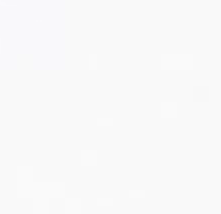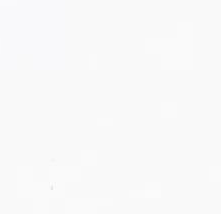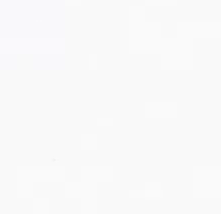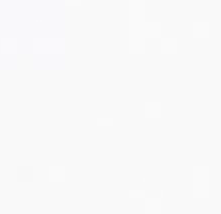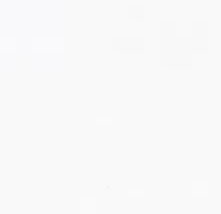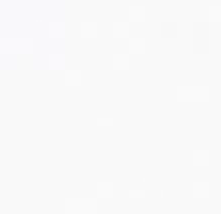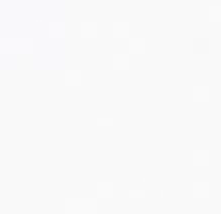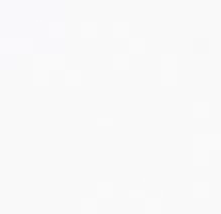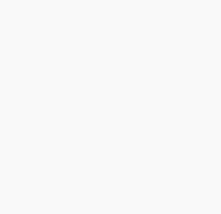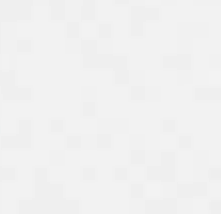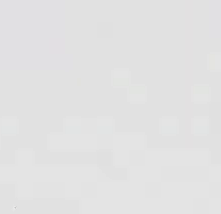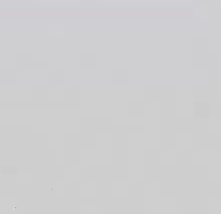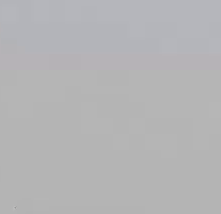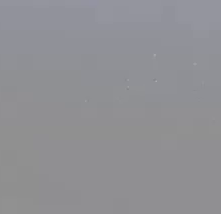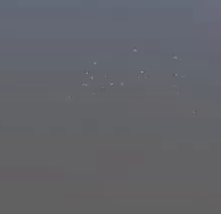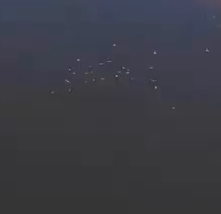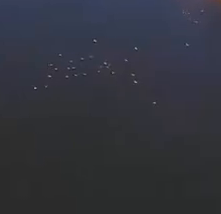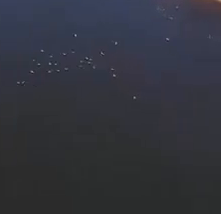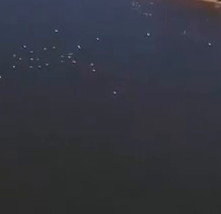e